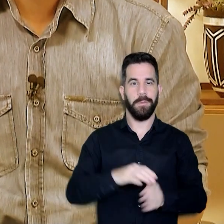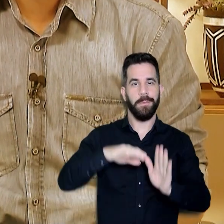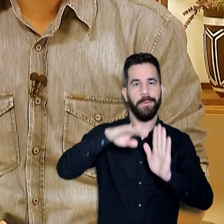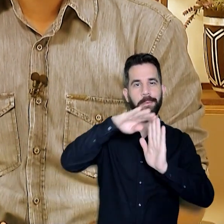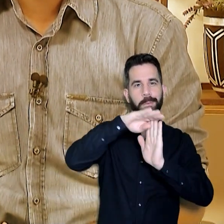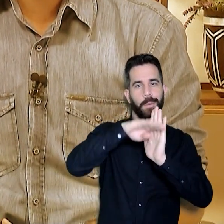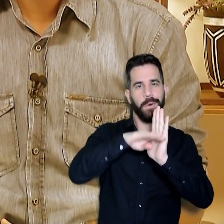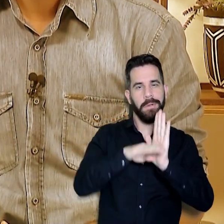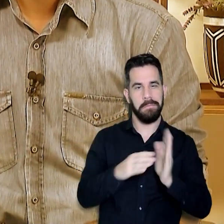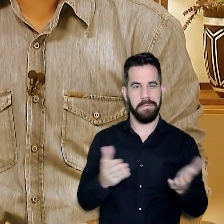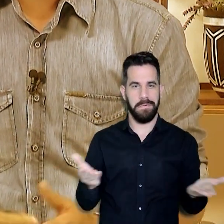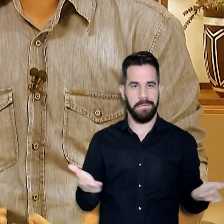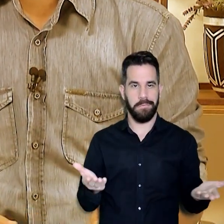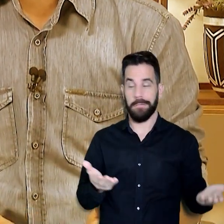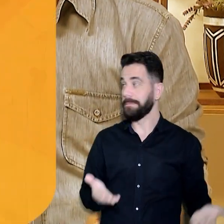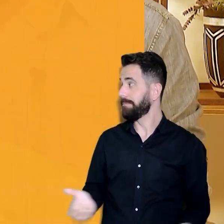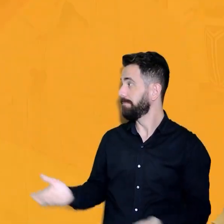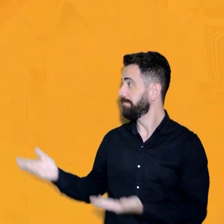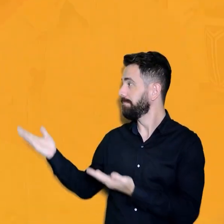A seguir,